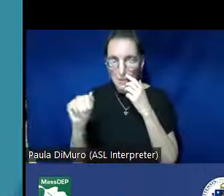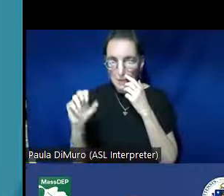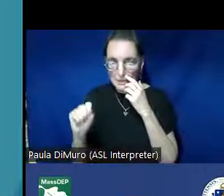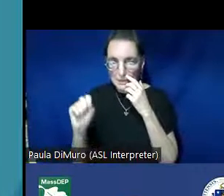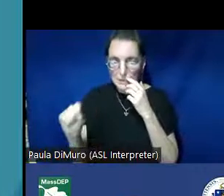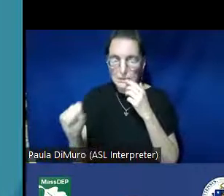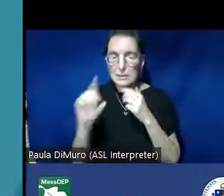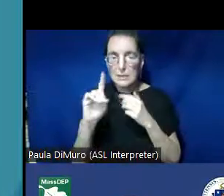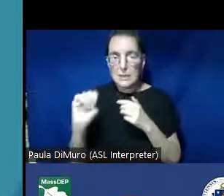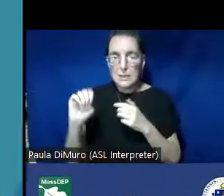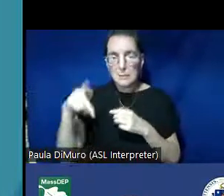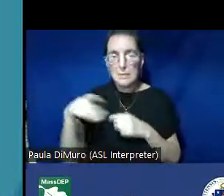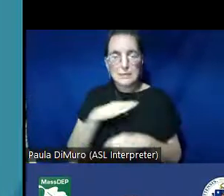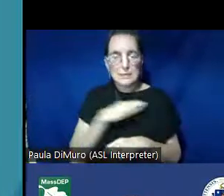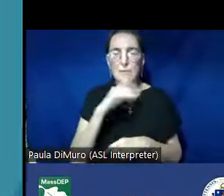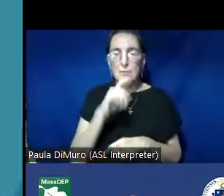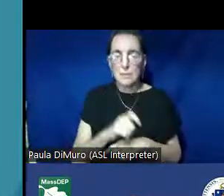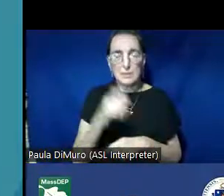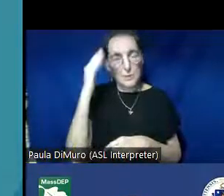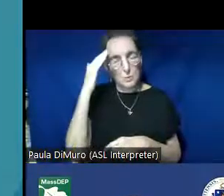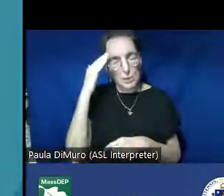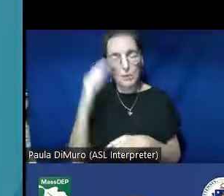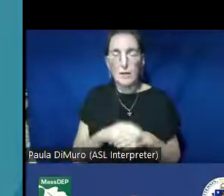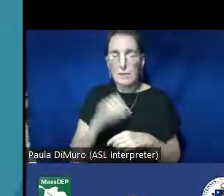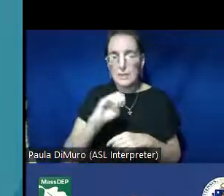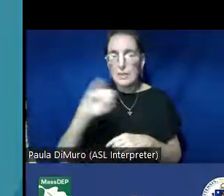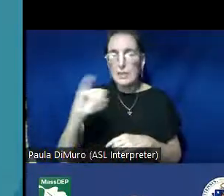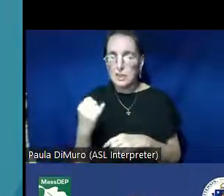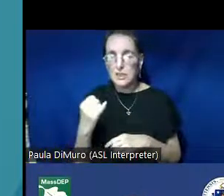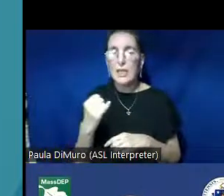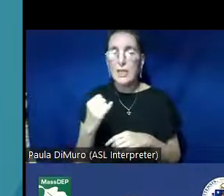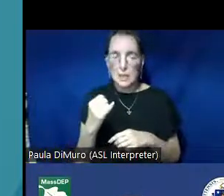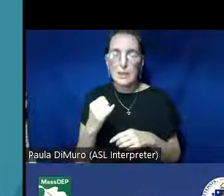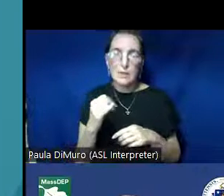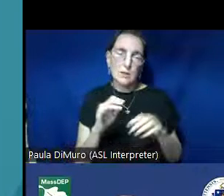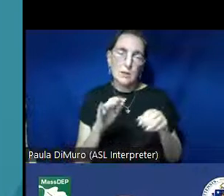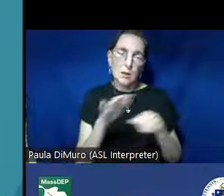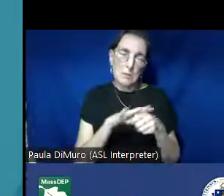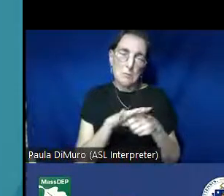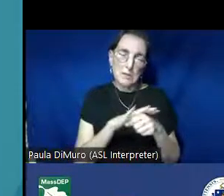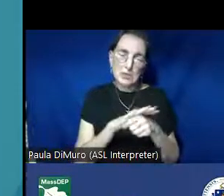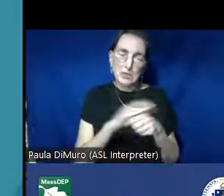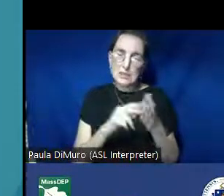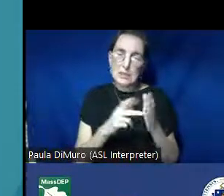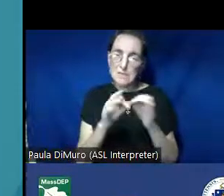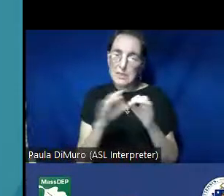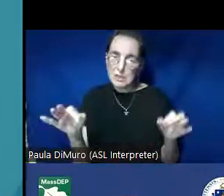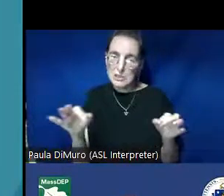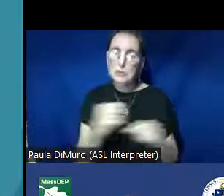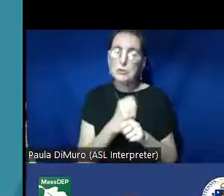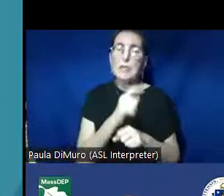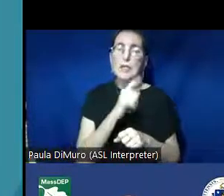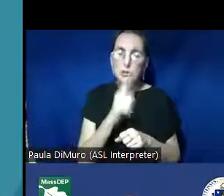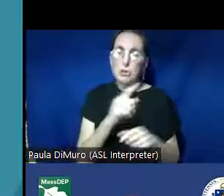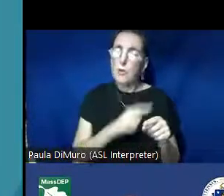MassDEP. Tudo funcionários de MassDEP tem que ter consciência